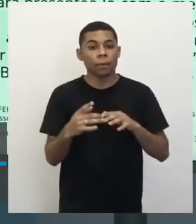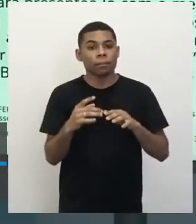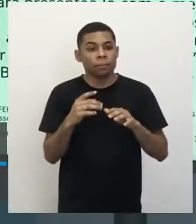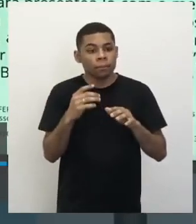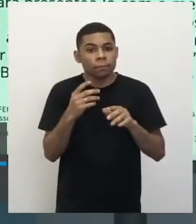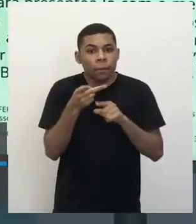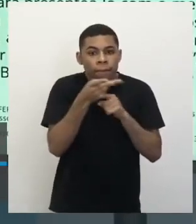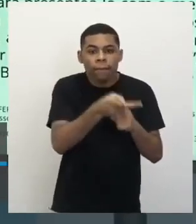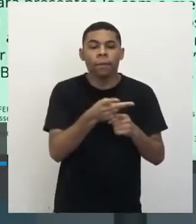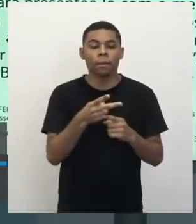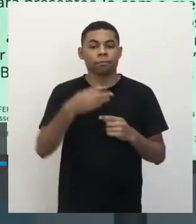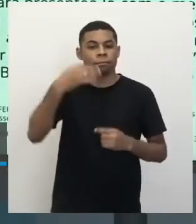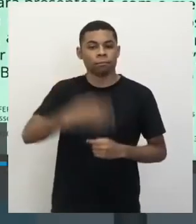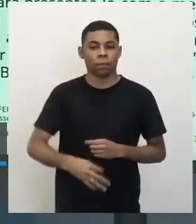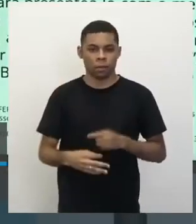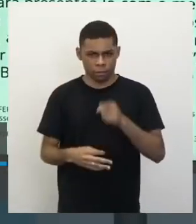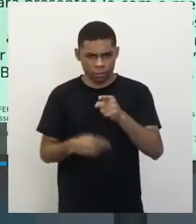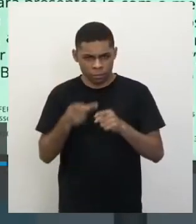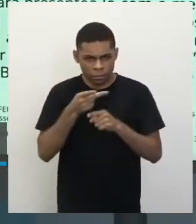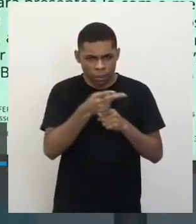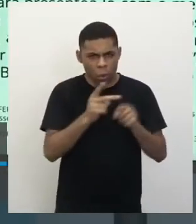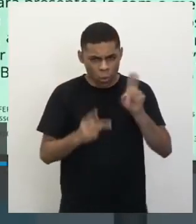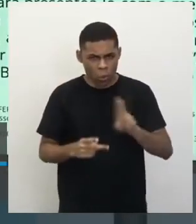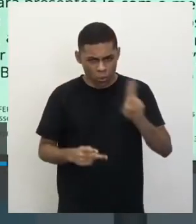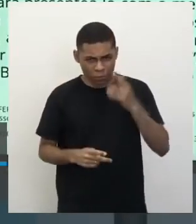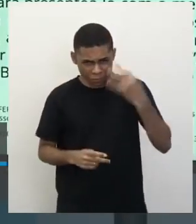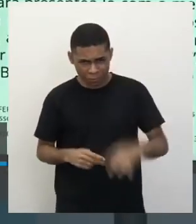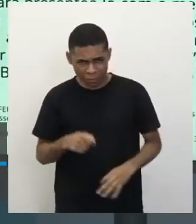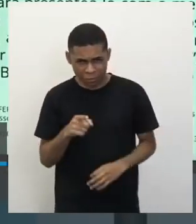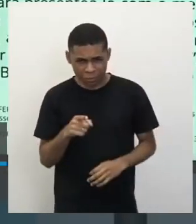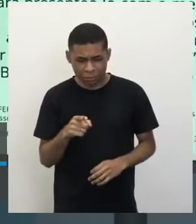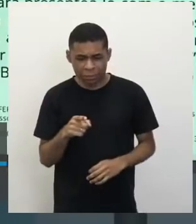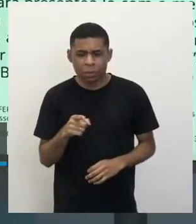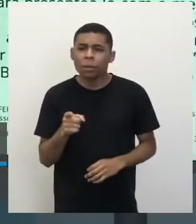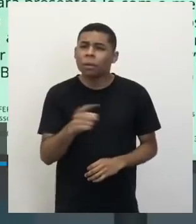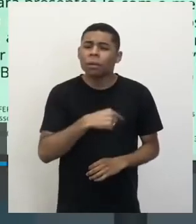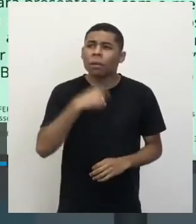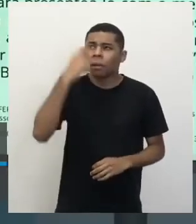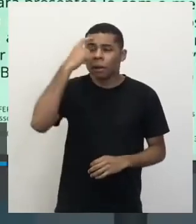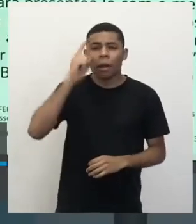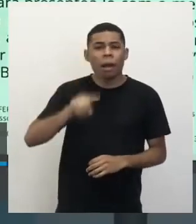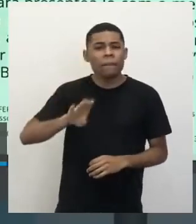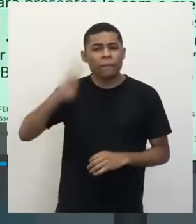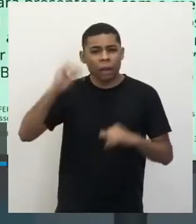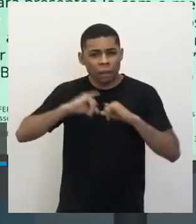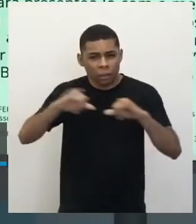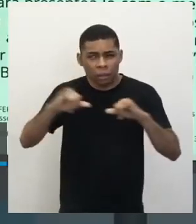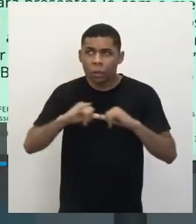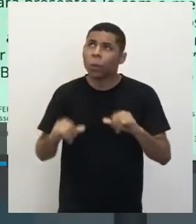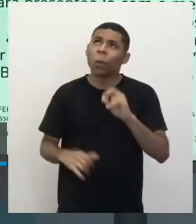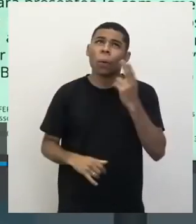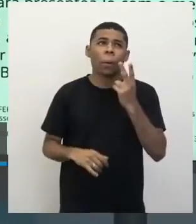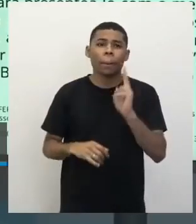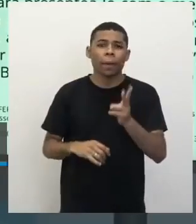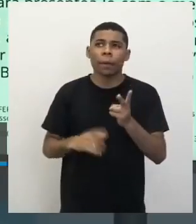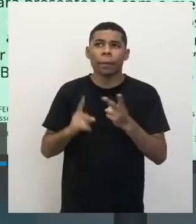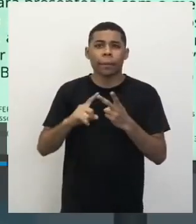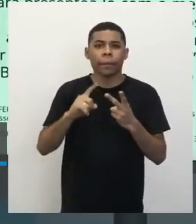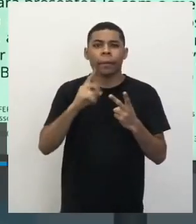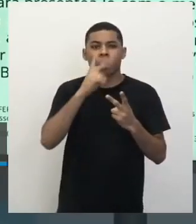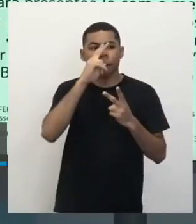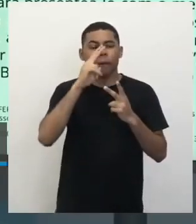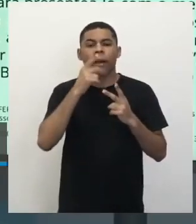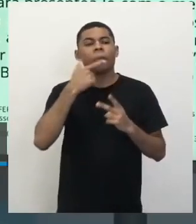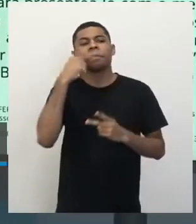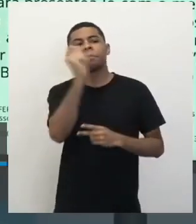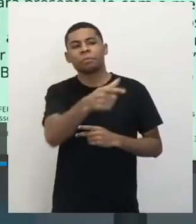correta. Será que nós usamos realmente de maneira correta? Será que estamos pensando na questão das fake news mesmo? Ou estamos